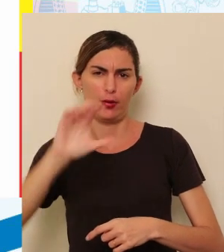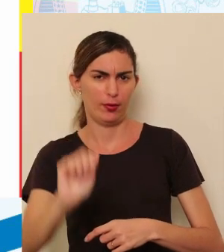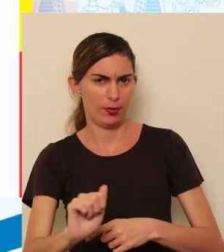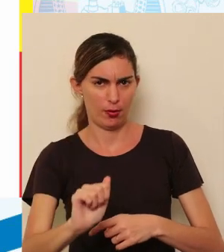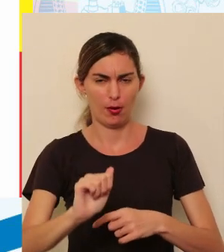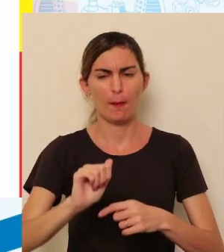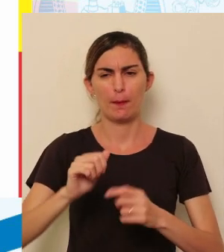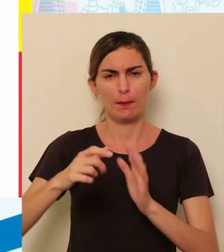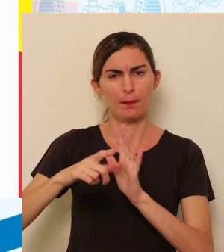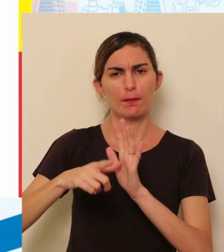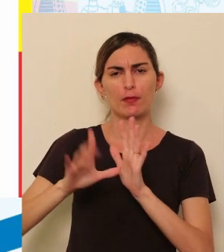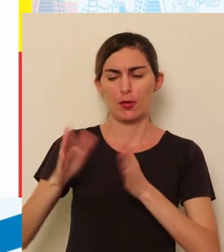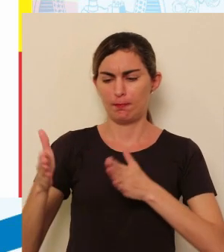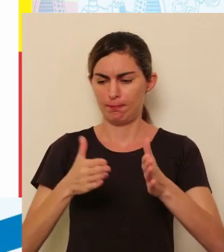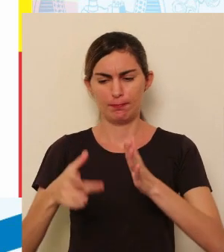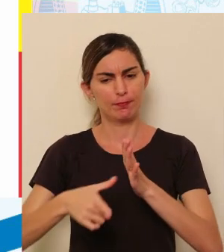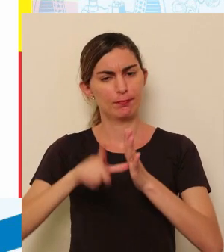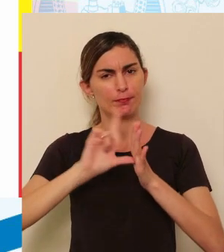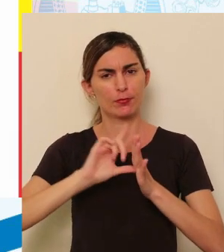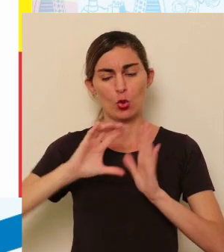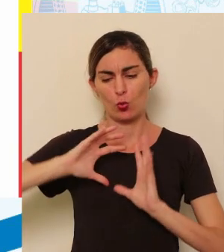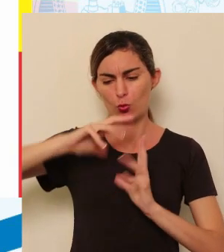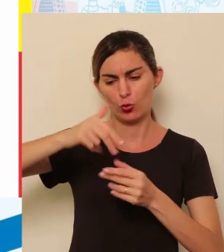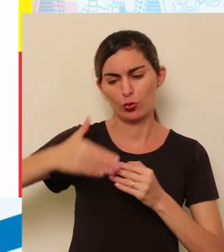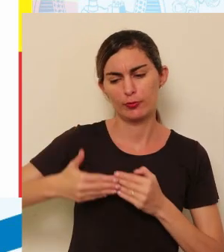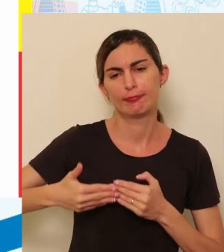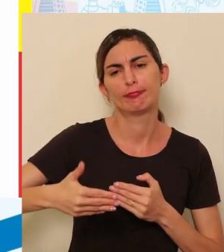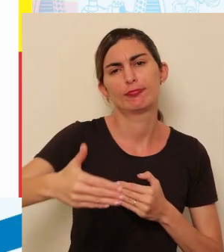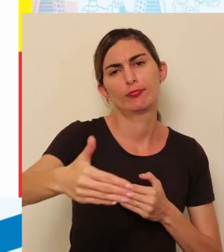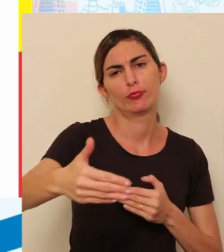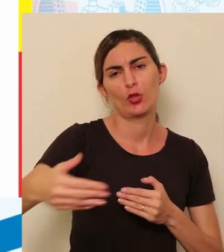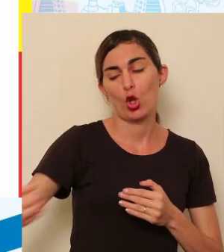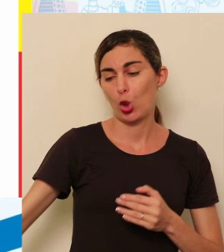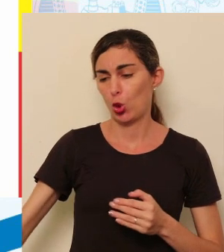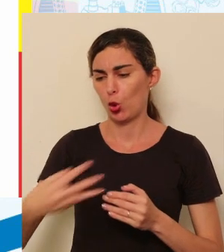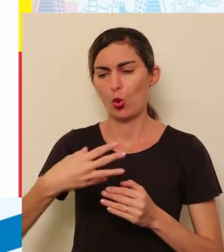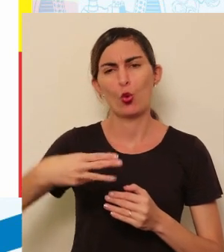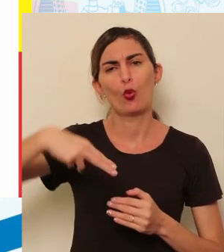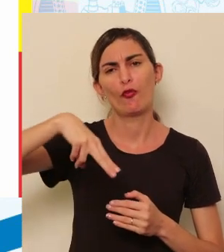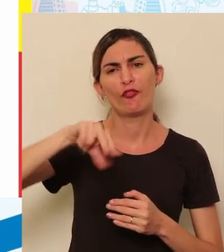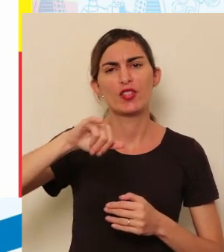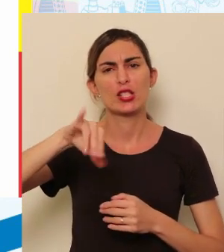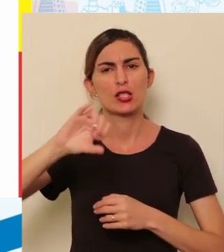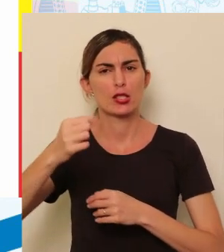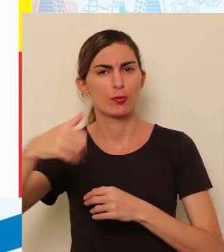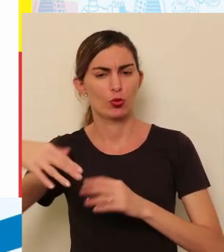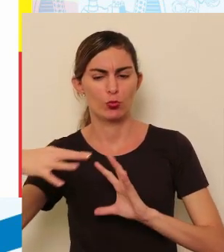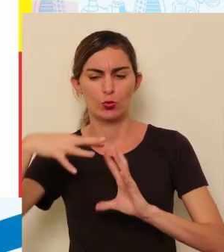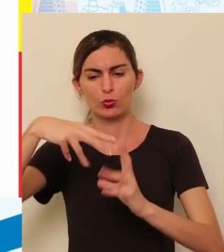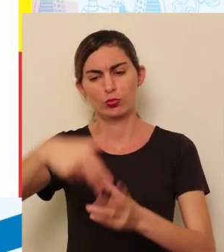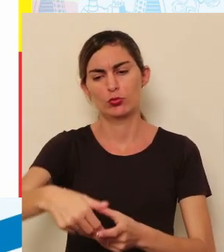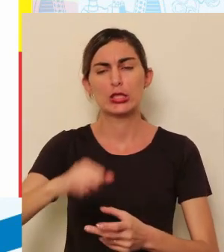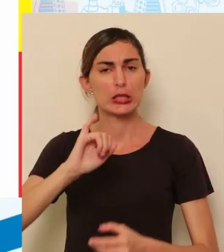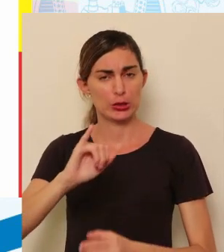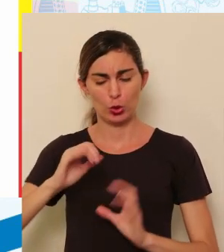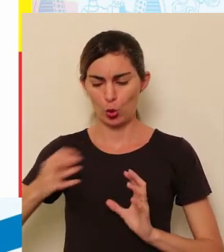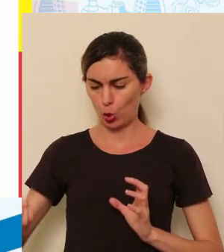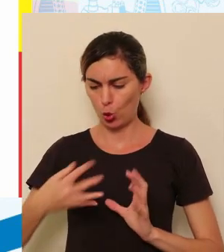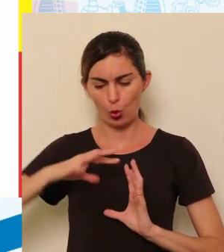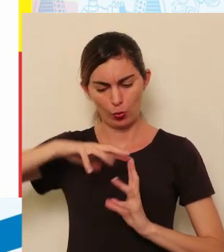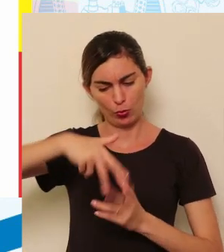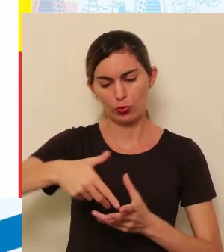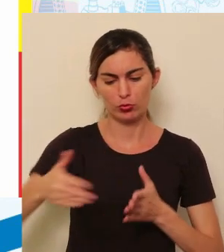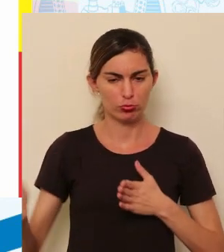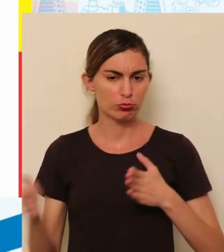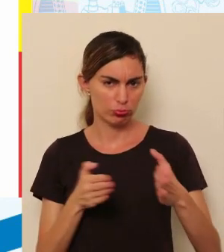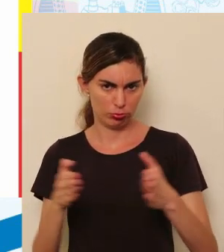no período anterior. O mundo a partir do novo e do novíssimo mundo. Se o novo